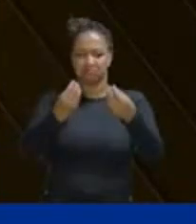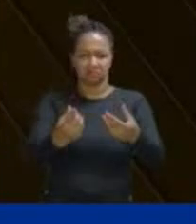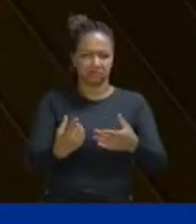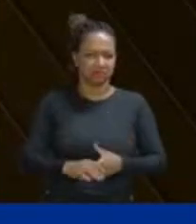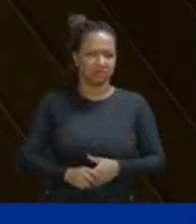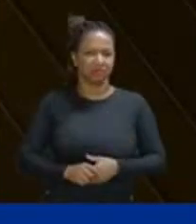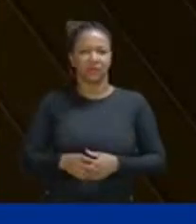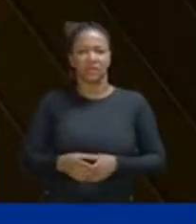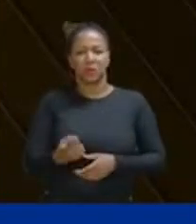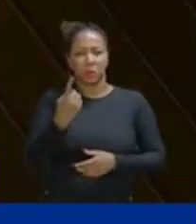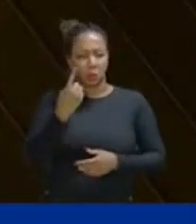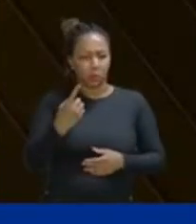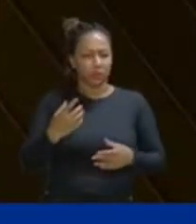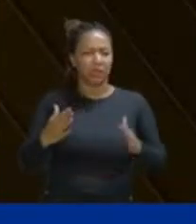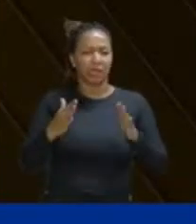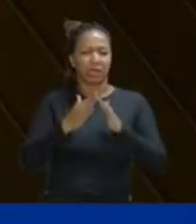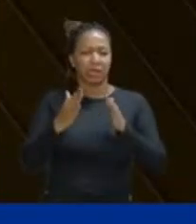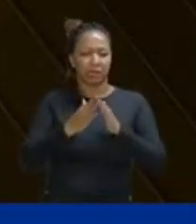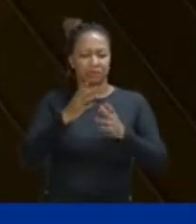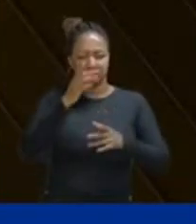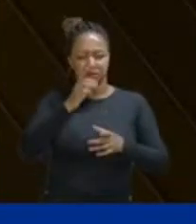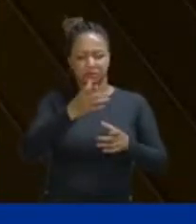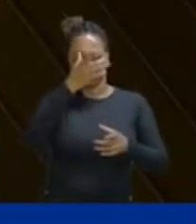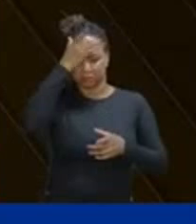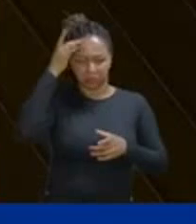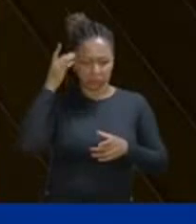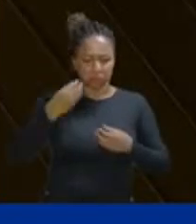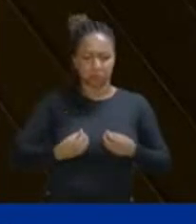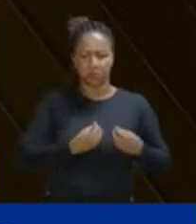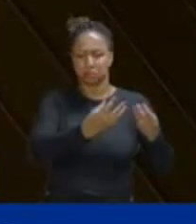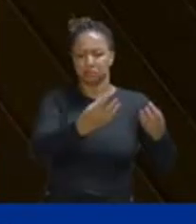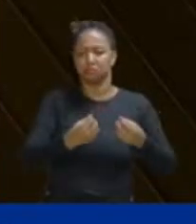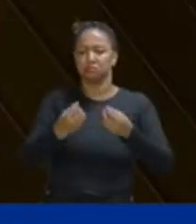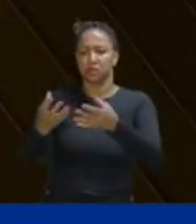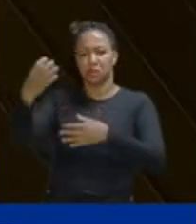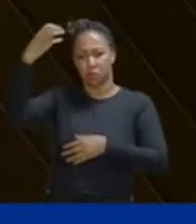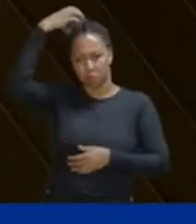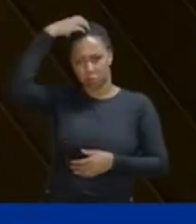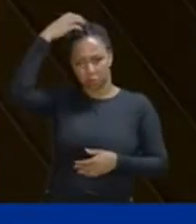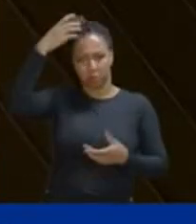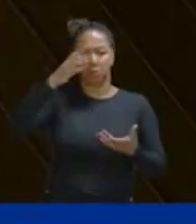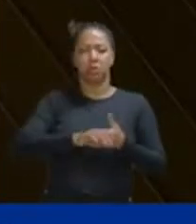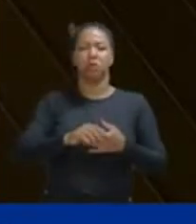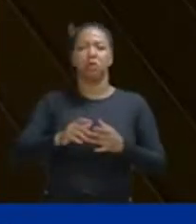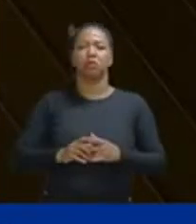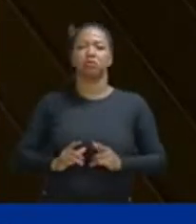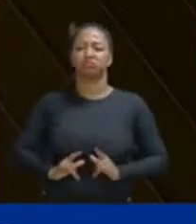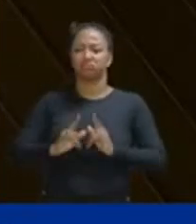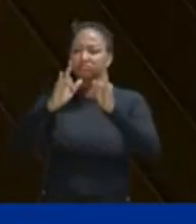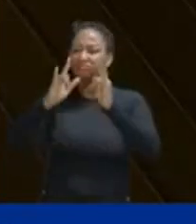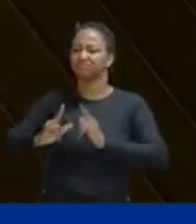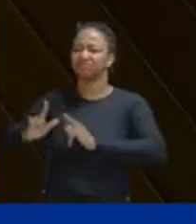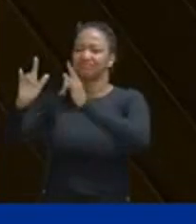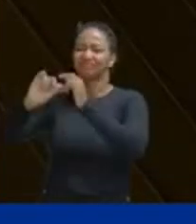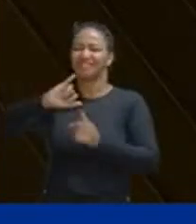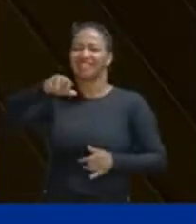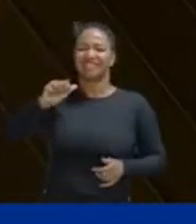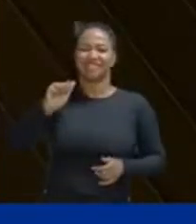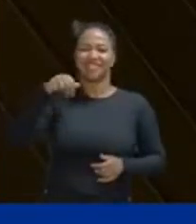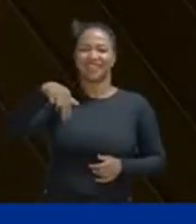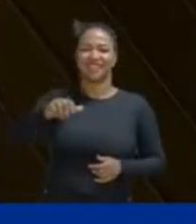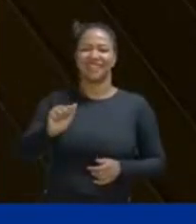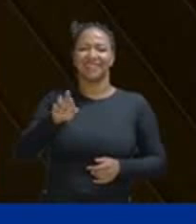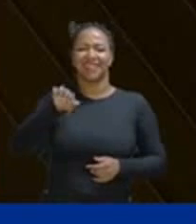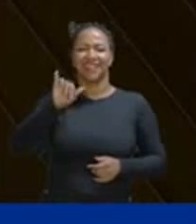uma única casa à população, fecho aspas, e que, por sua culpa, o habitacional Janari Nunes, abro aspas, está com